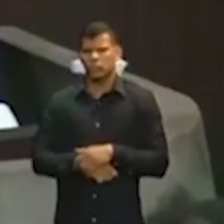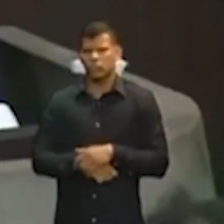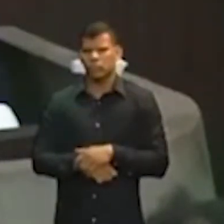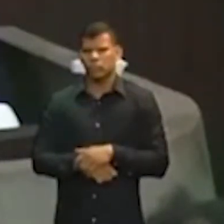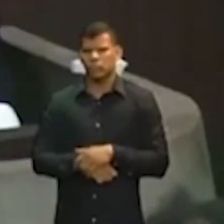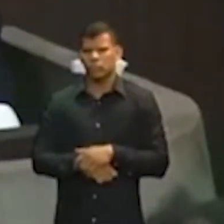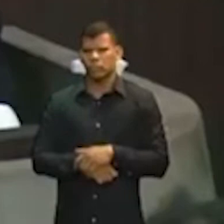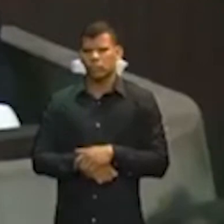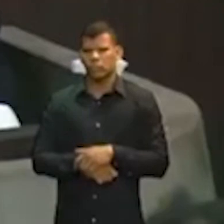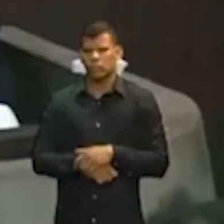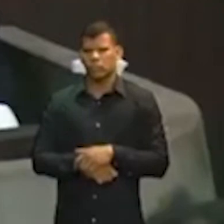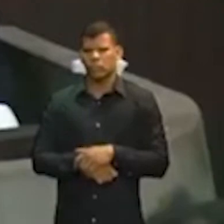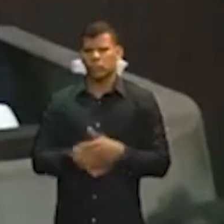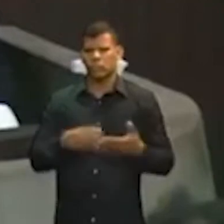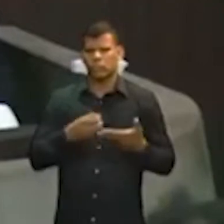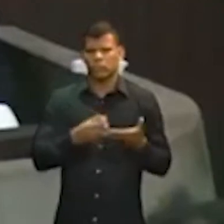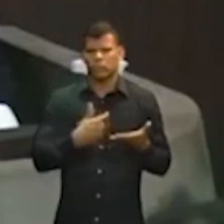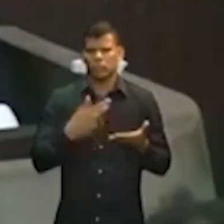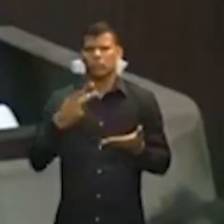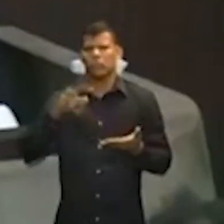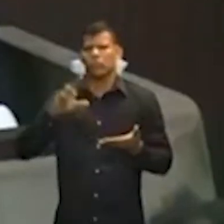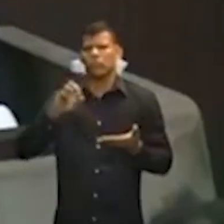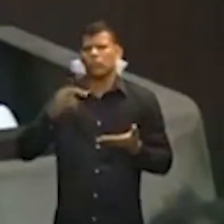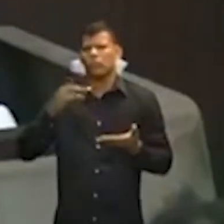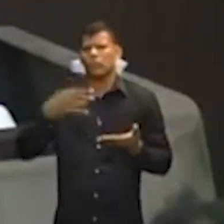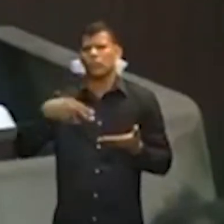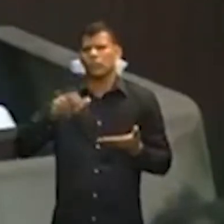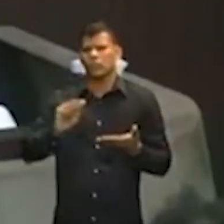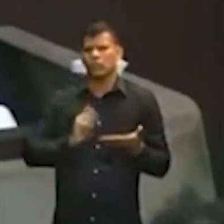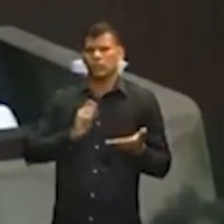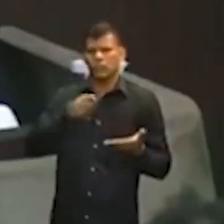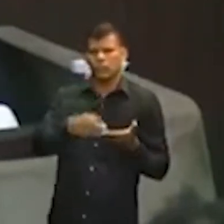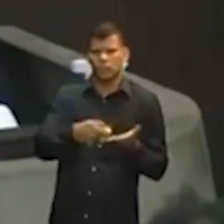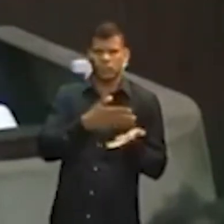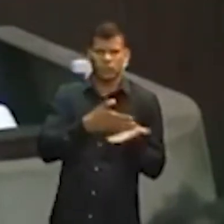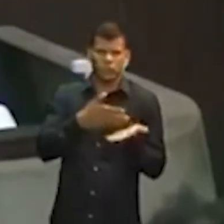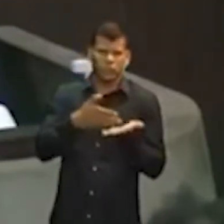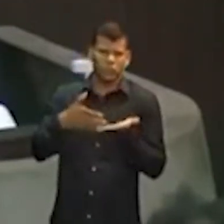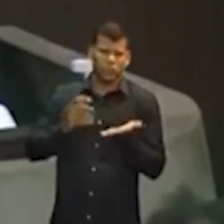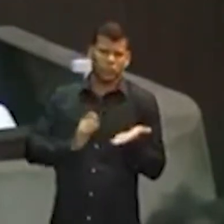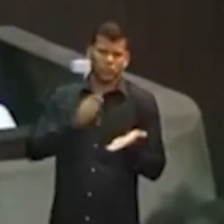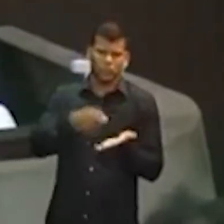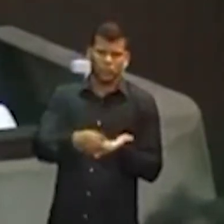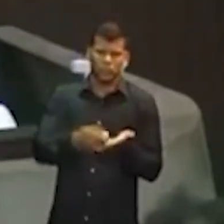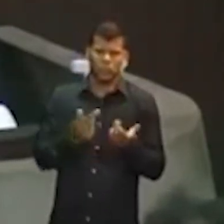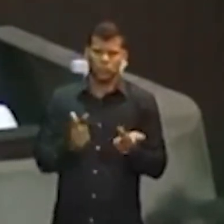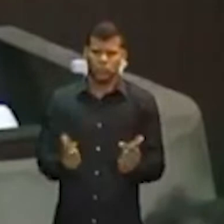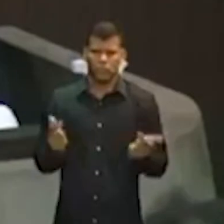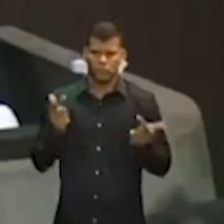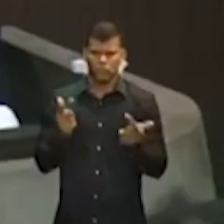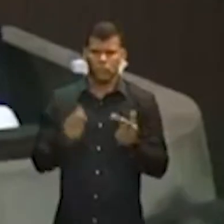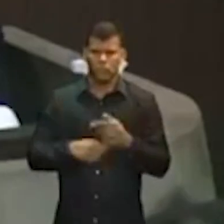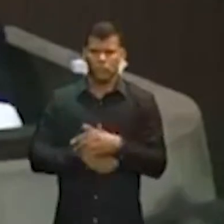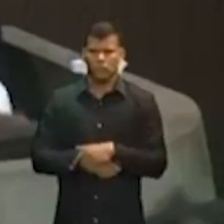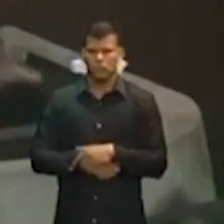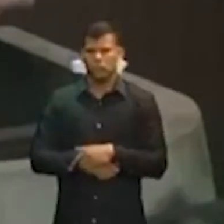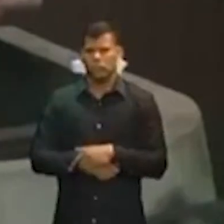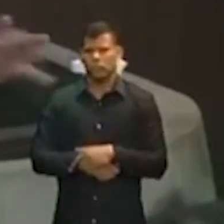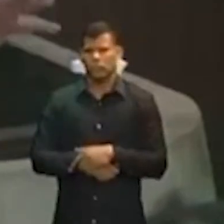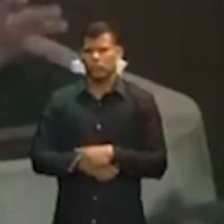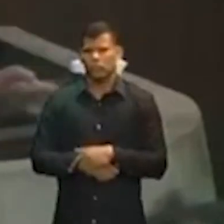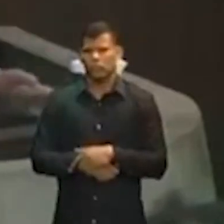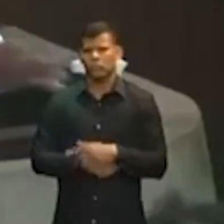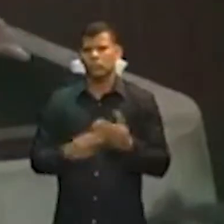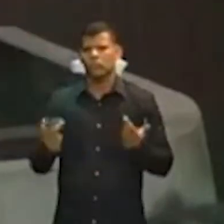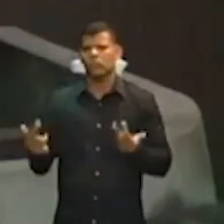se não mandar a propina, não paga as parcelas, né? A medição da obra, não se paga a parcela.